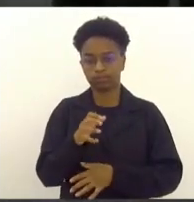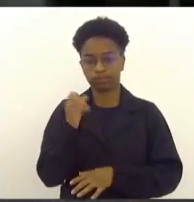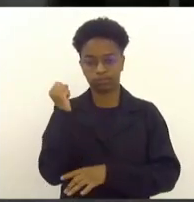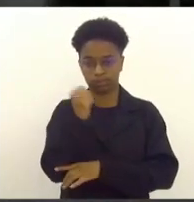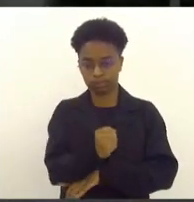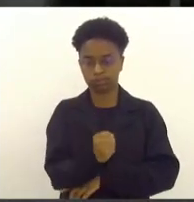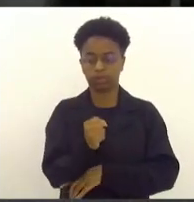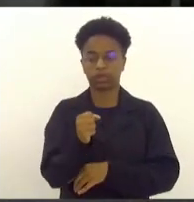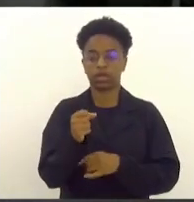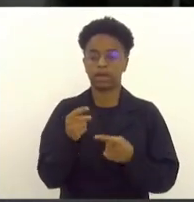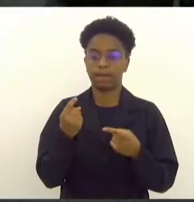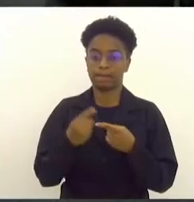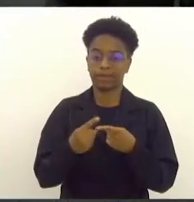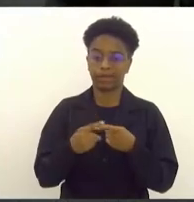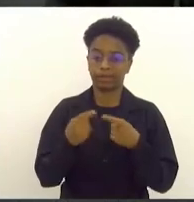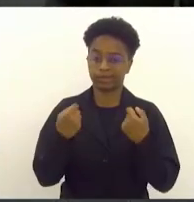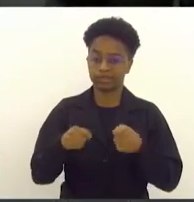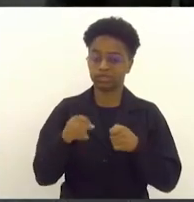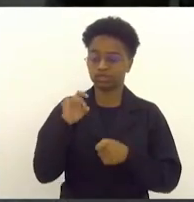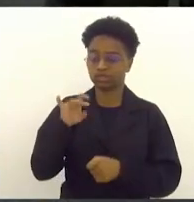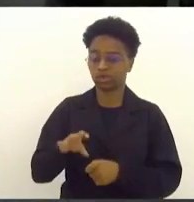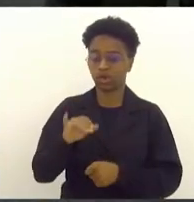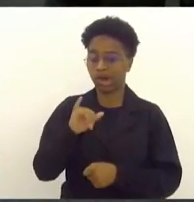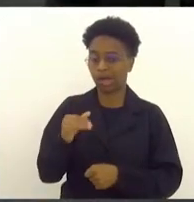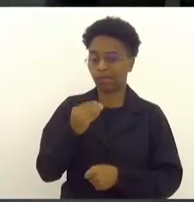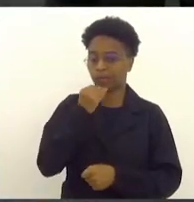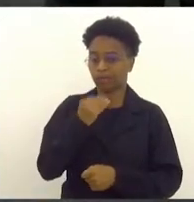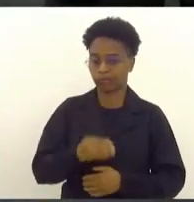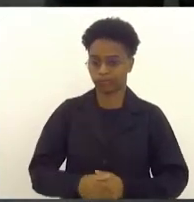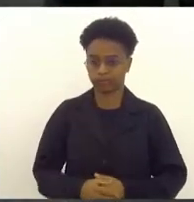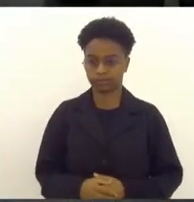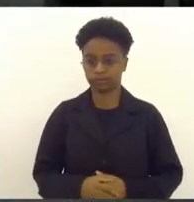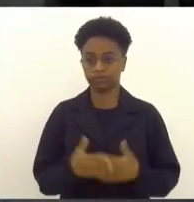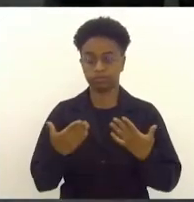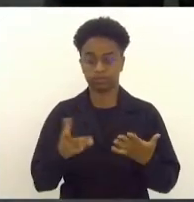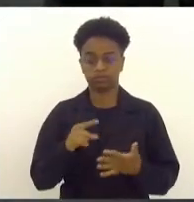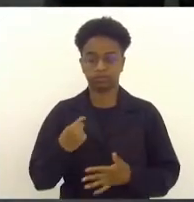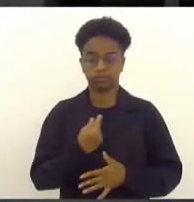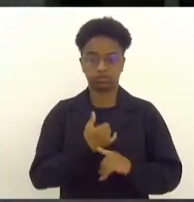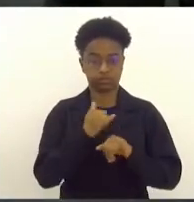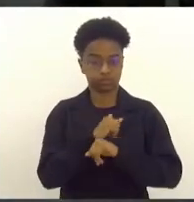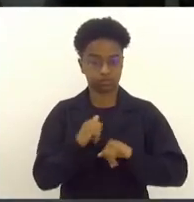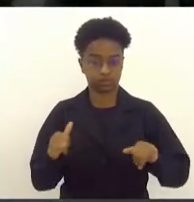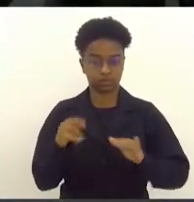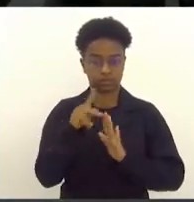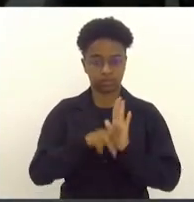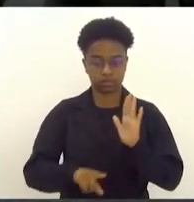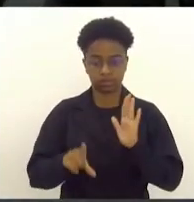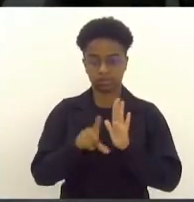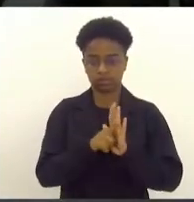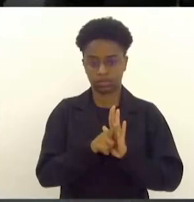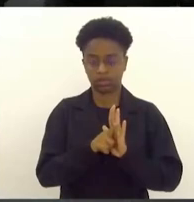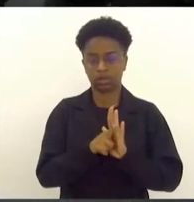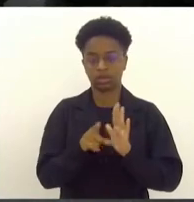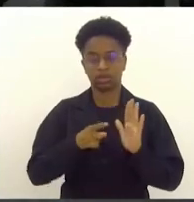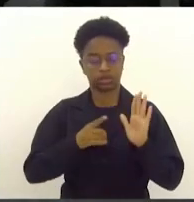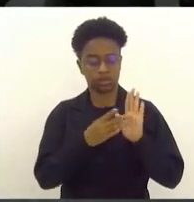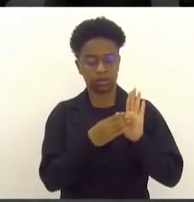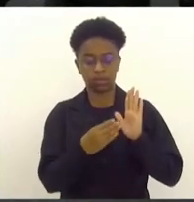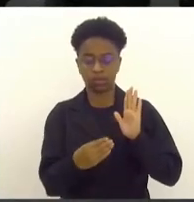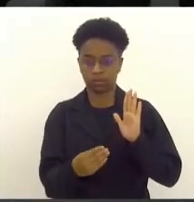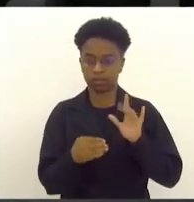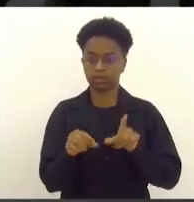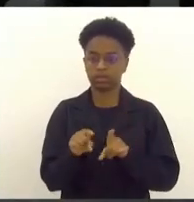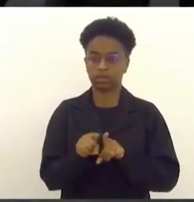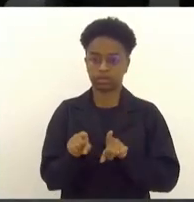simplesmente se divertindo né a gente diz que esse é um projeto que foi inspirado o senhor presidente